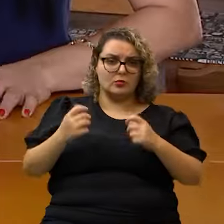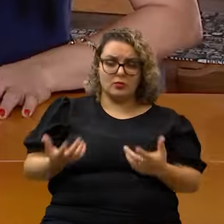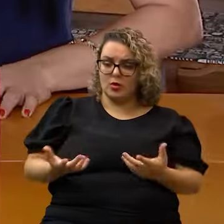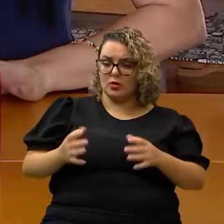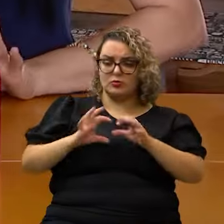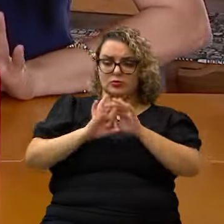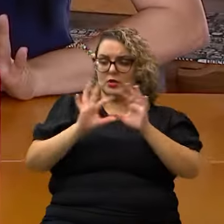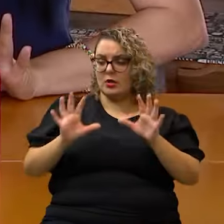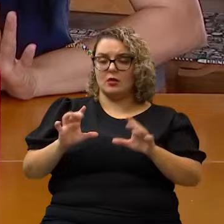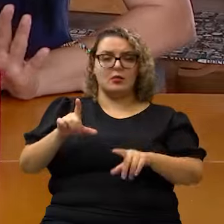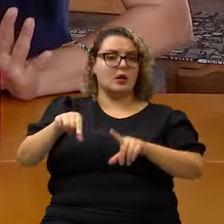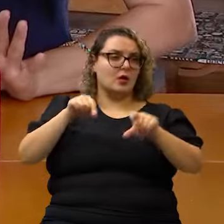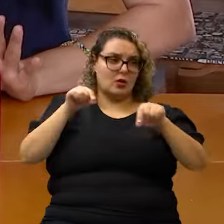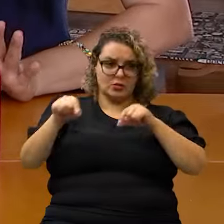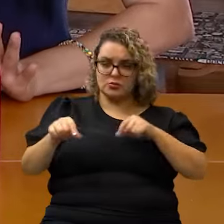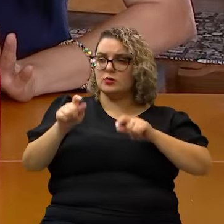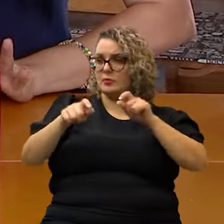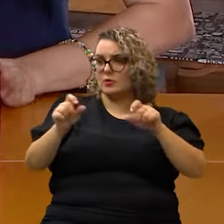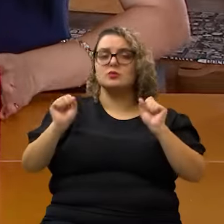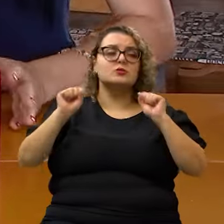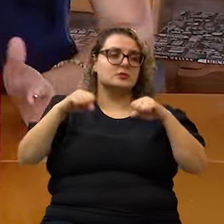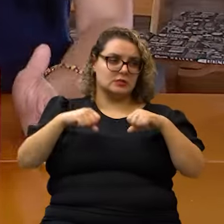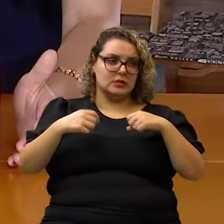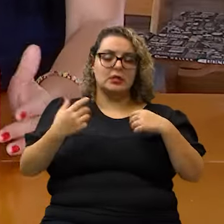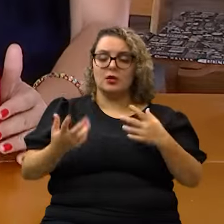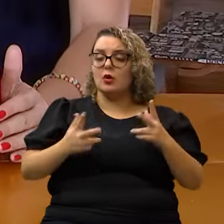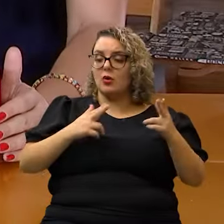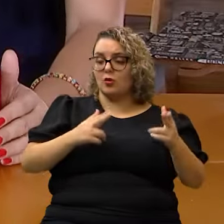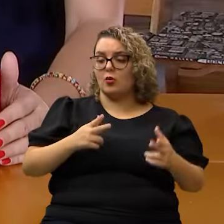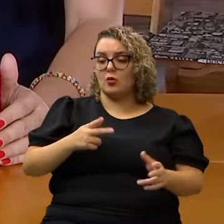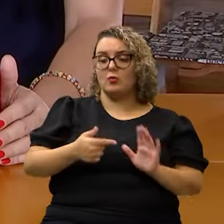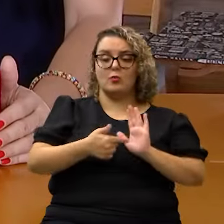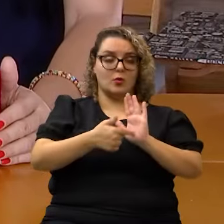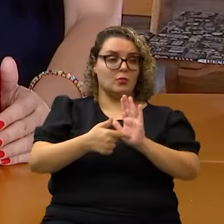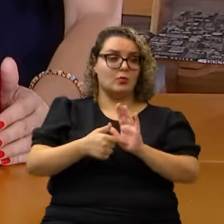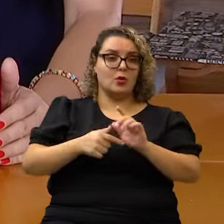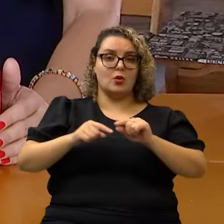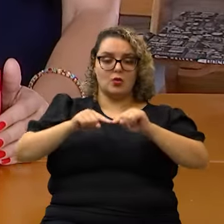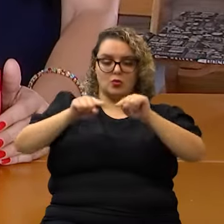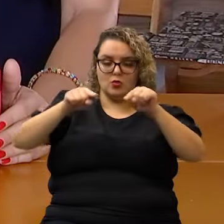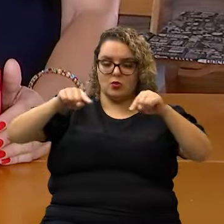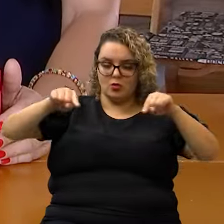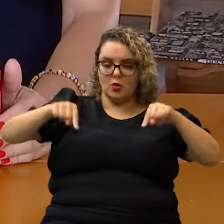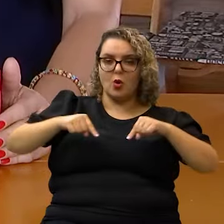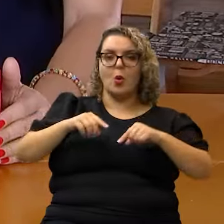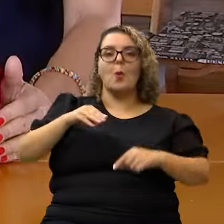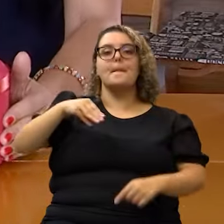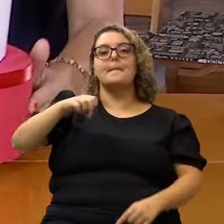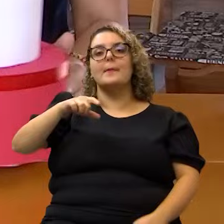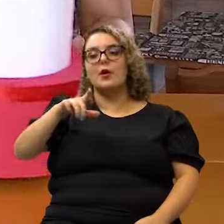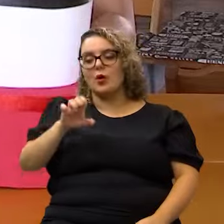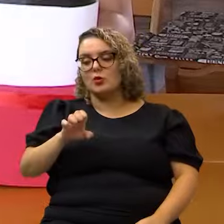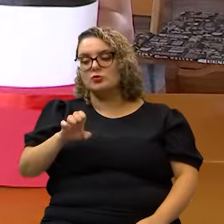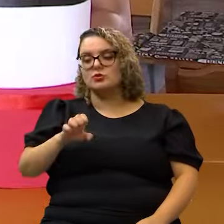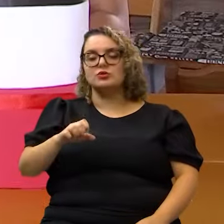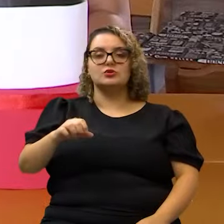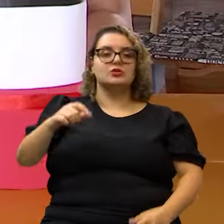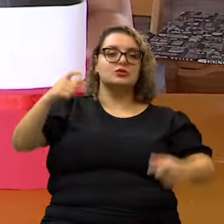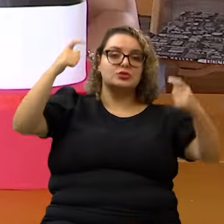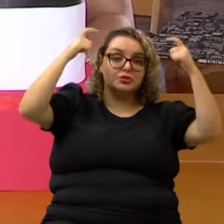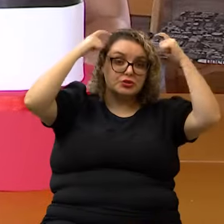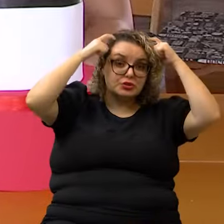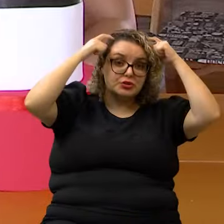também, fiquem à vontade. Fica a critério da pessoa. Isso. Como eu mostrei, eu tirei o molde da mini e do lacinho,